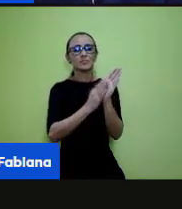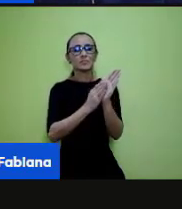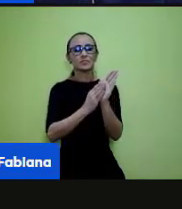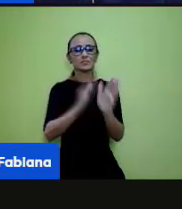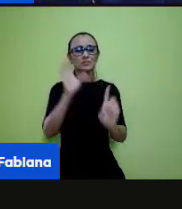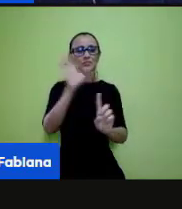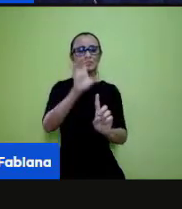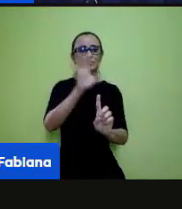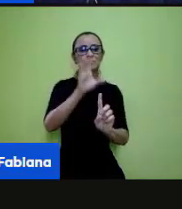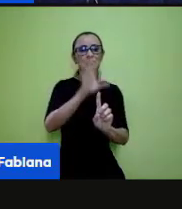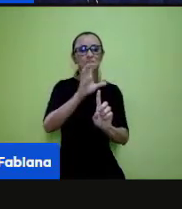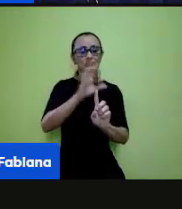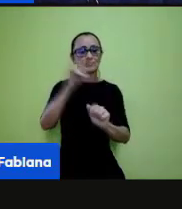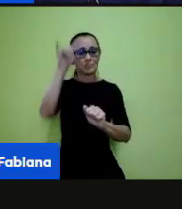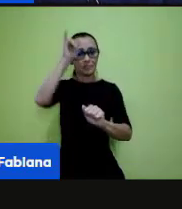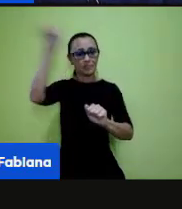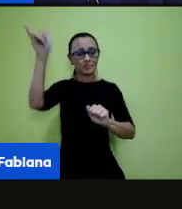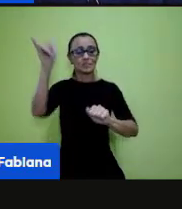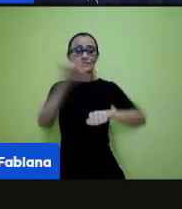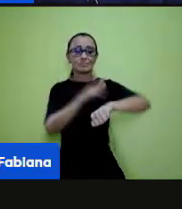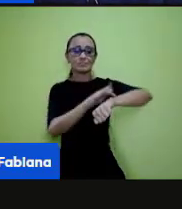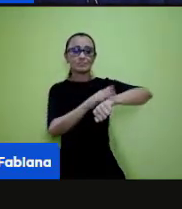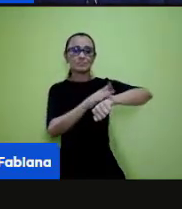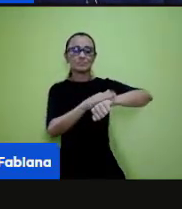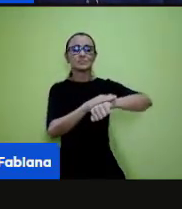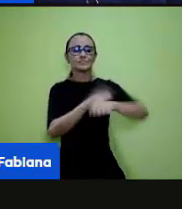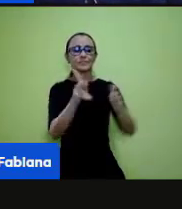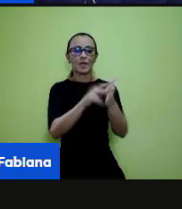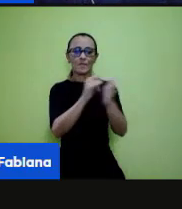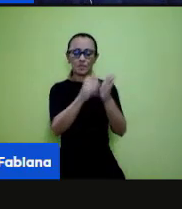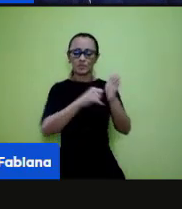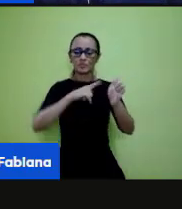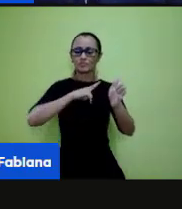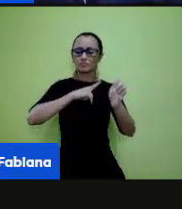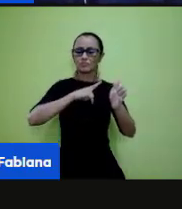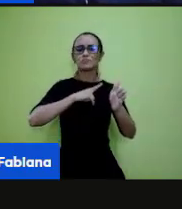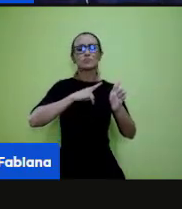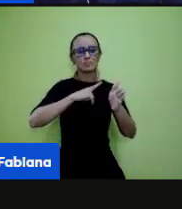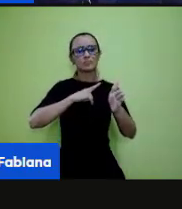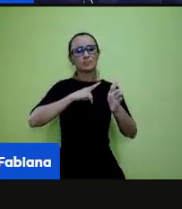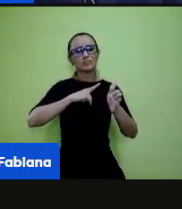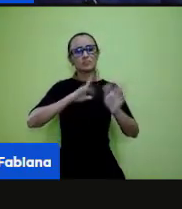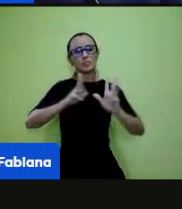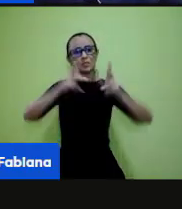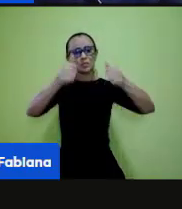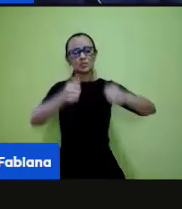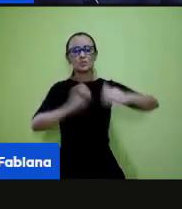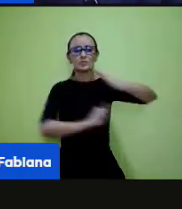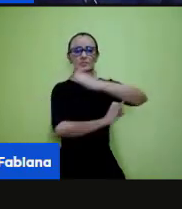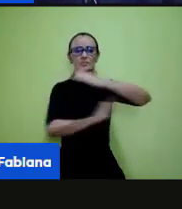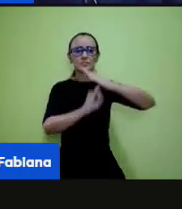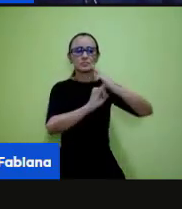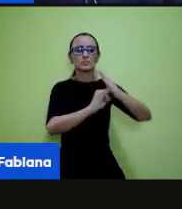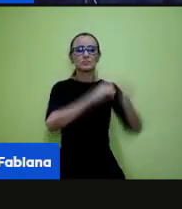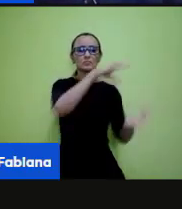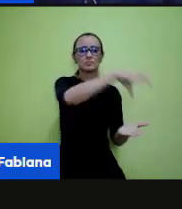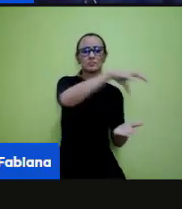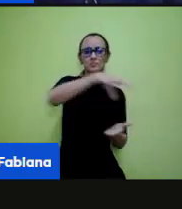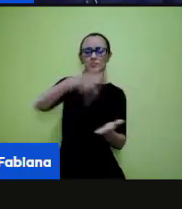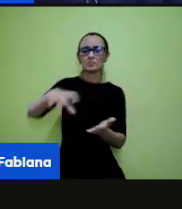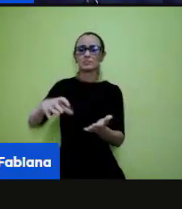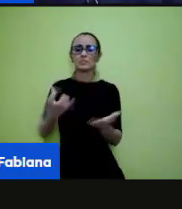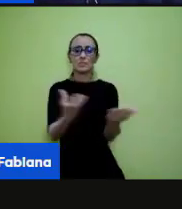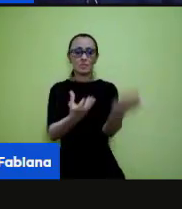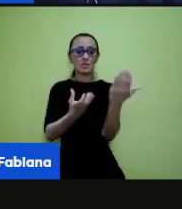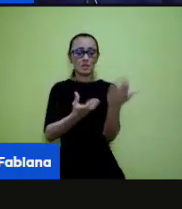de vetores. Esse programa nós já temos ele em todas as nossas instituições e nós queremos, nesse